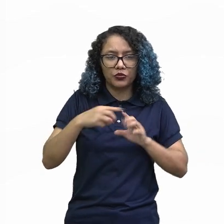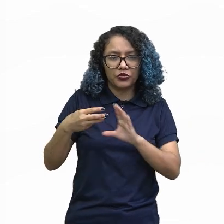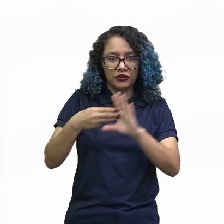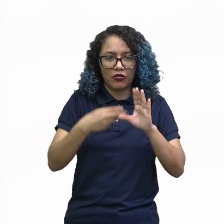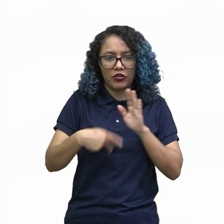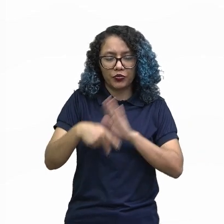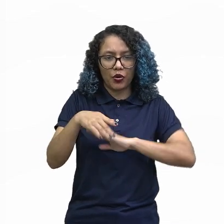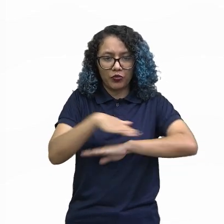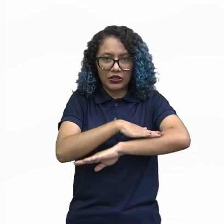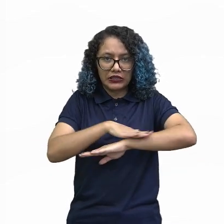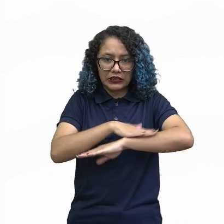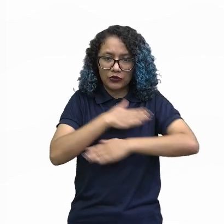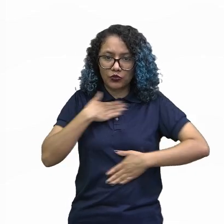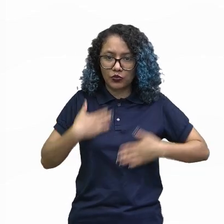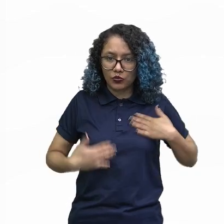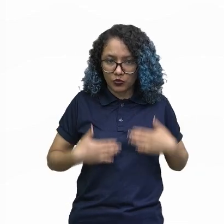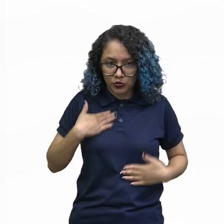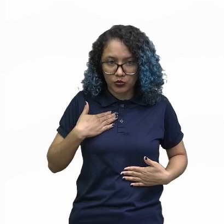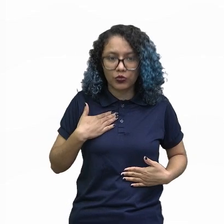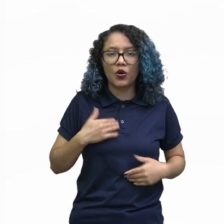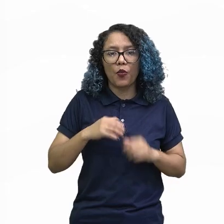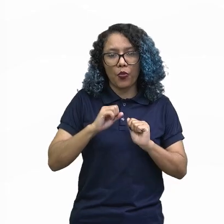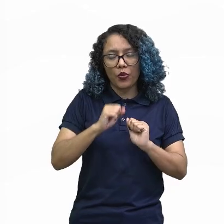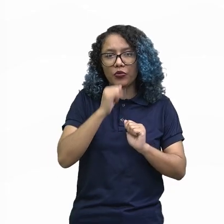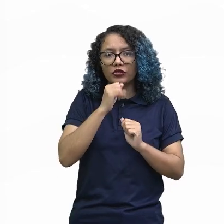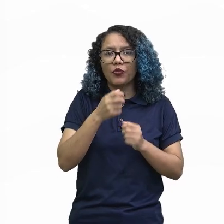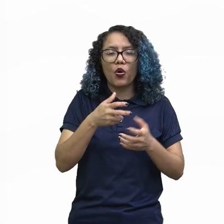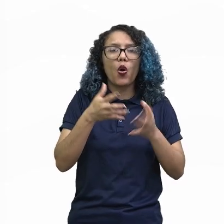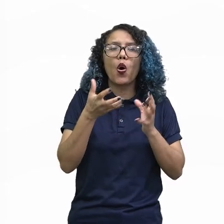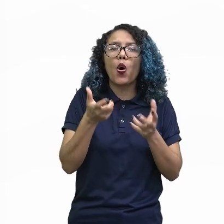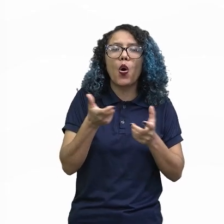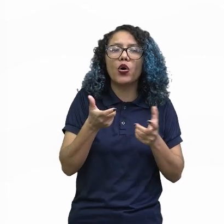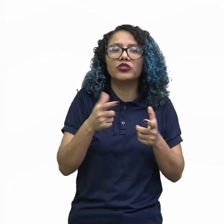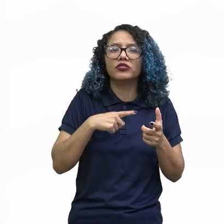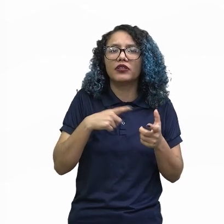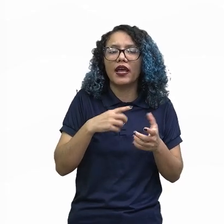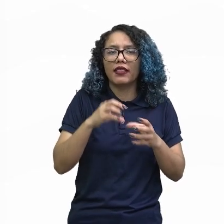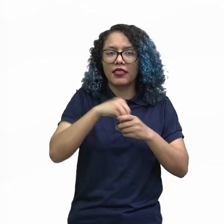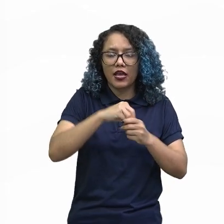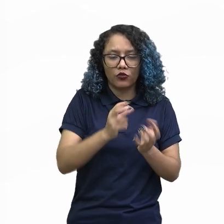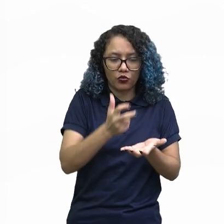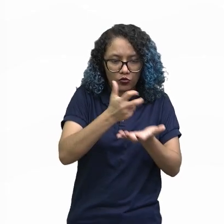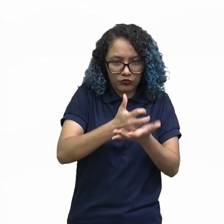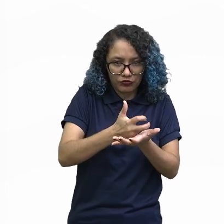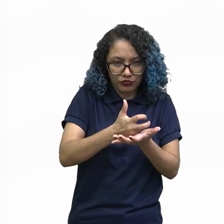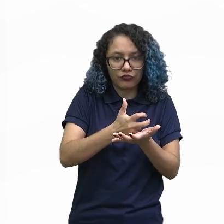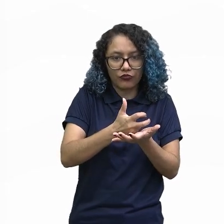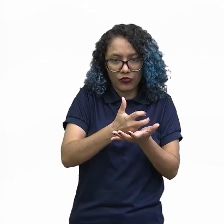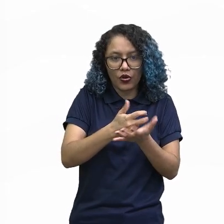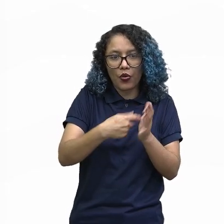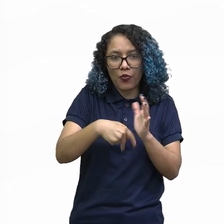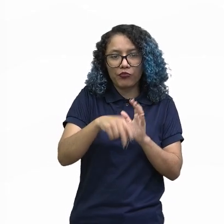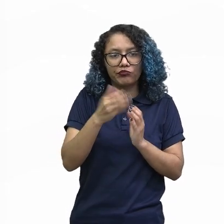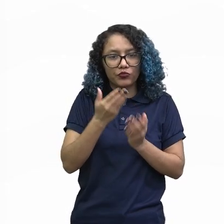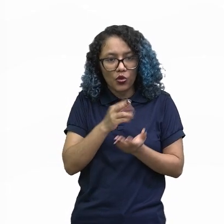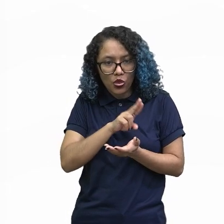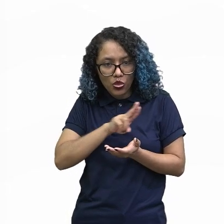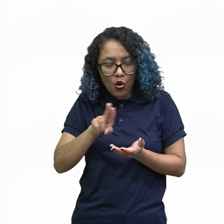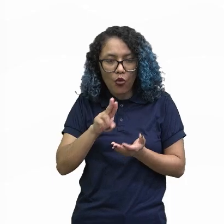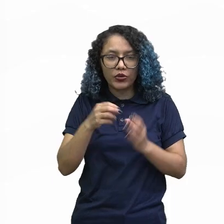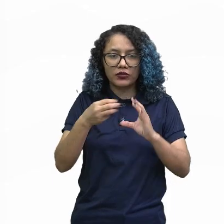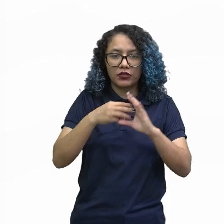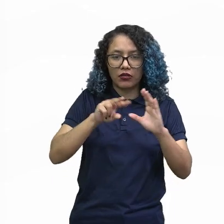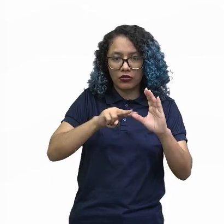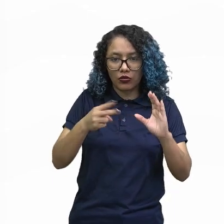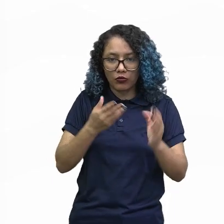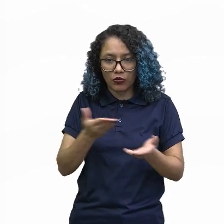os tecidos do corpo. Podem ser tiradas de embriões, aí no caso a gente vai ter as células-tronco embrionárias, ou